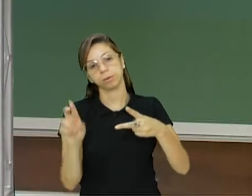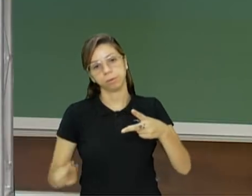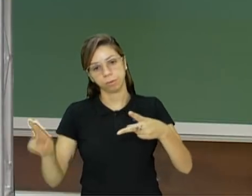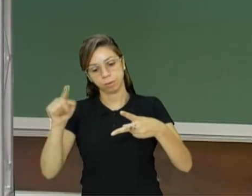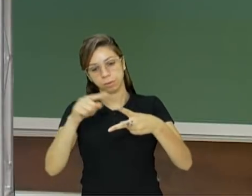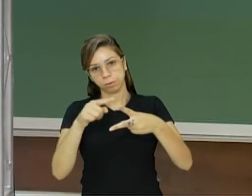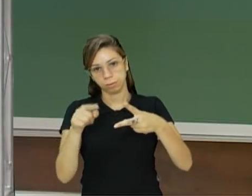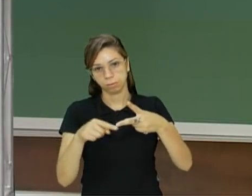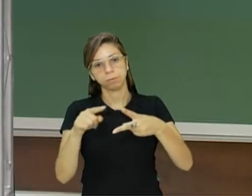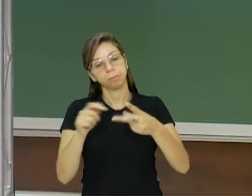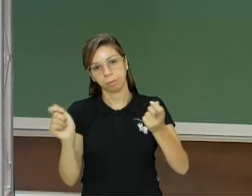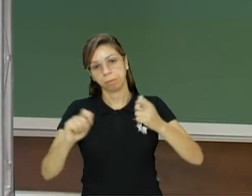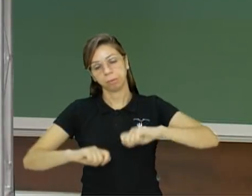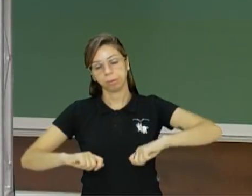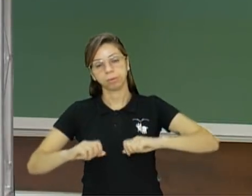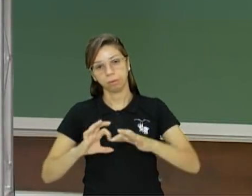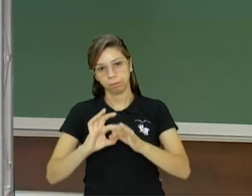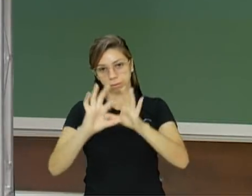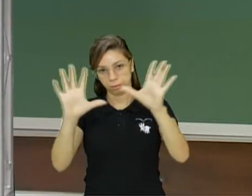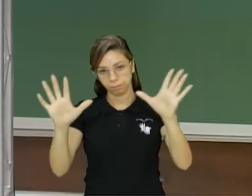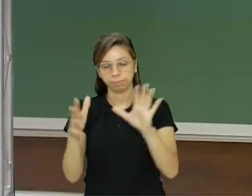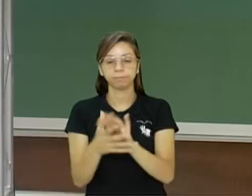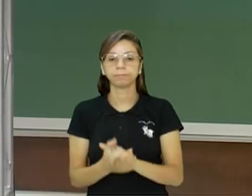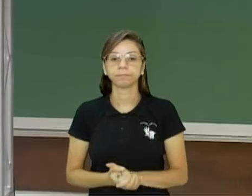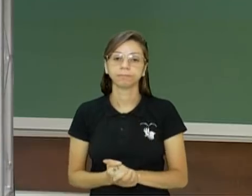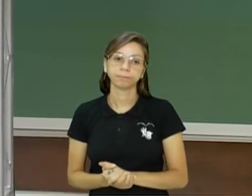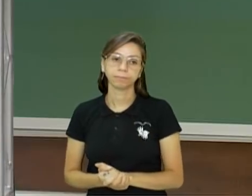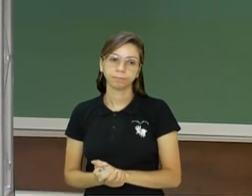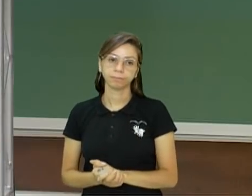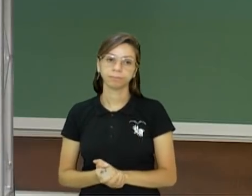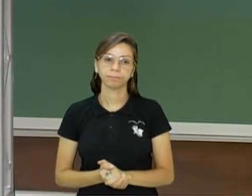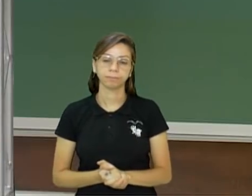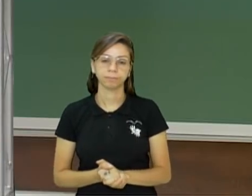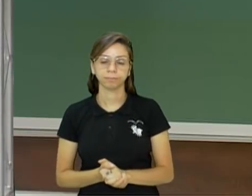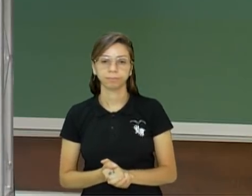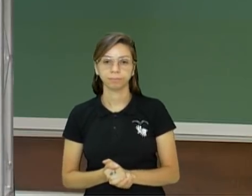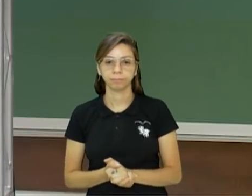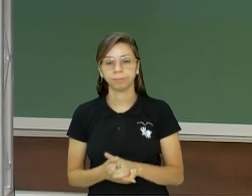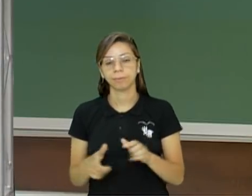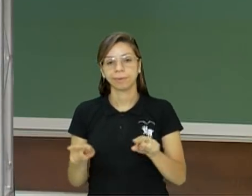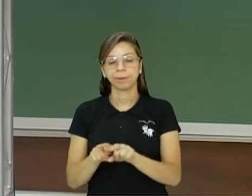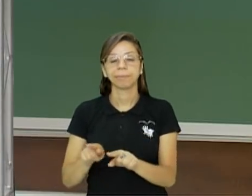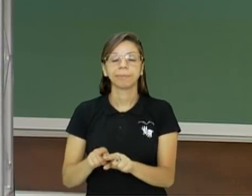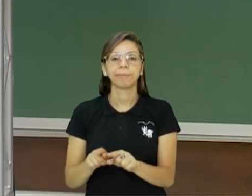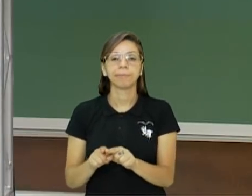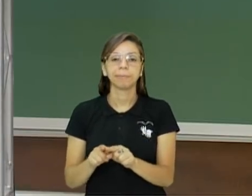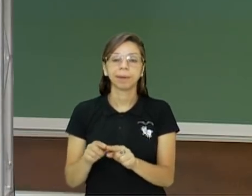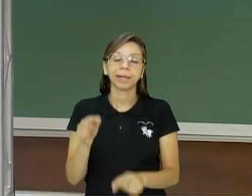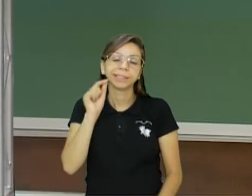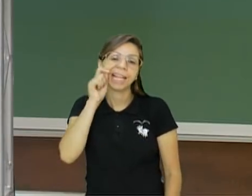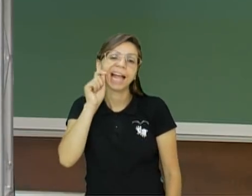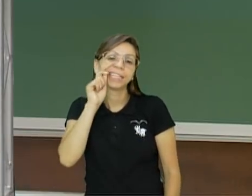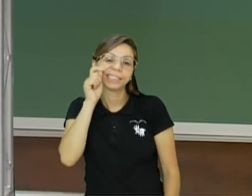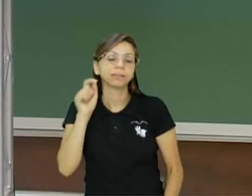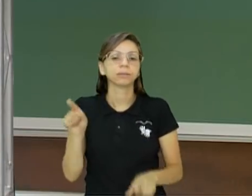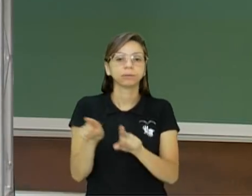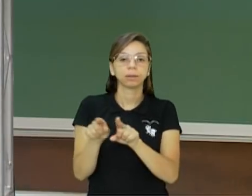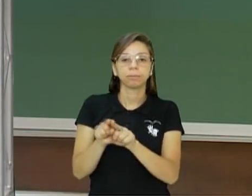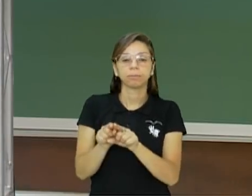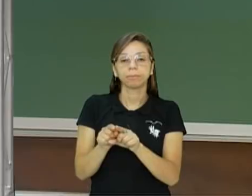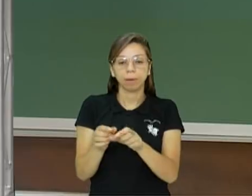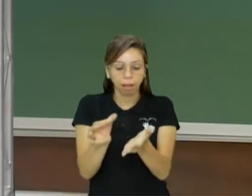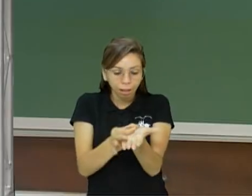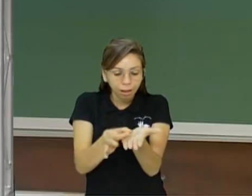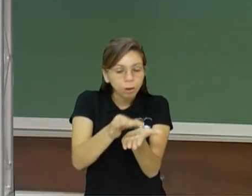é desculpa para não fazer a aula, tá bom? Vamos usar também palitos de dente, bala de goma,